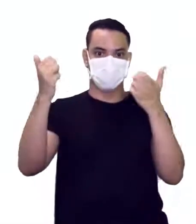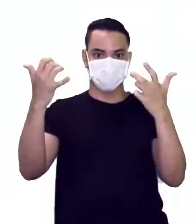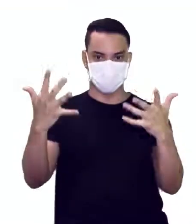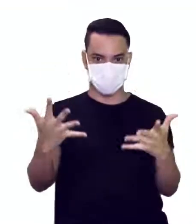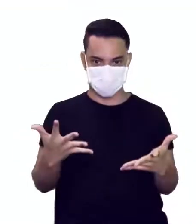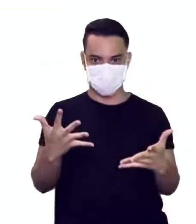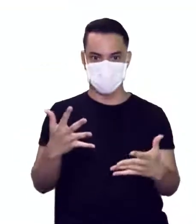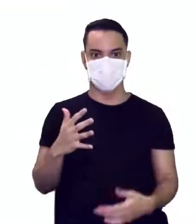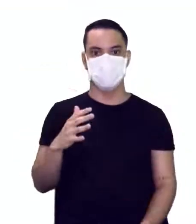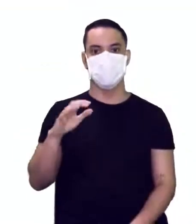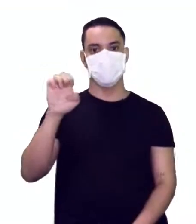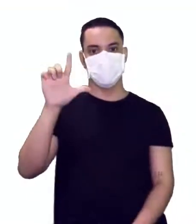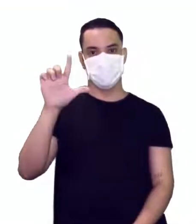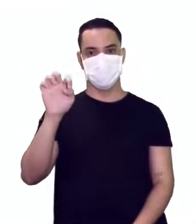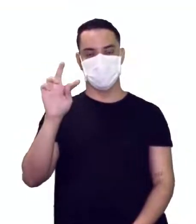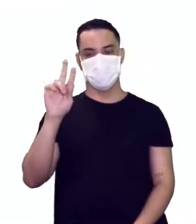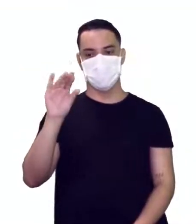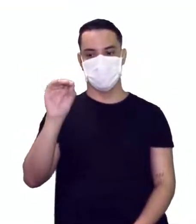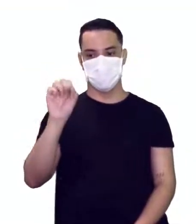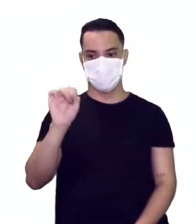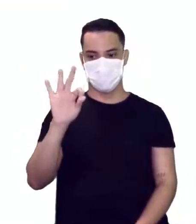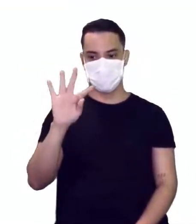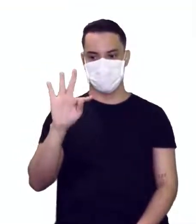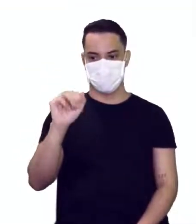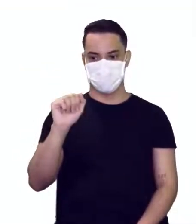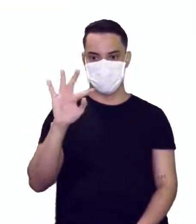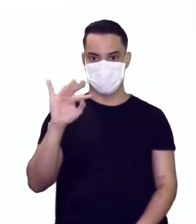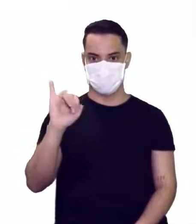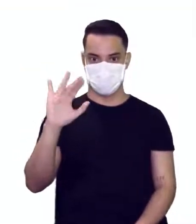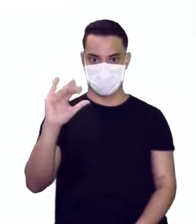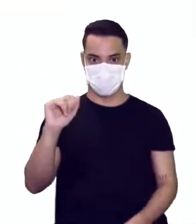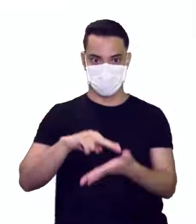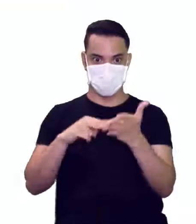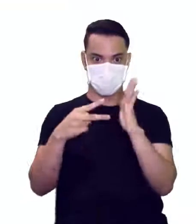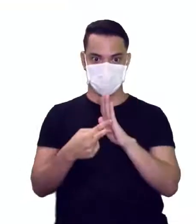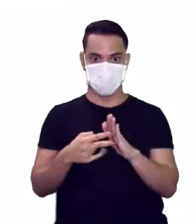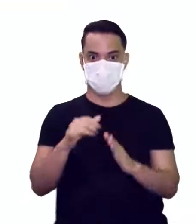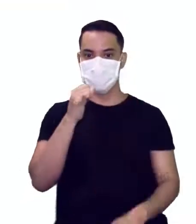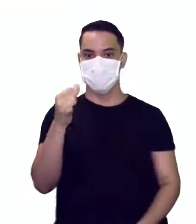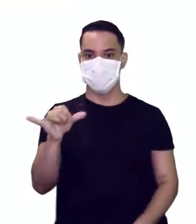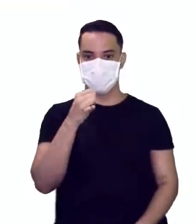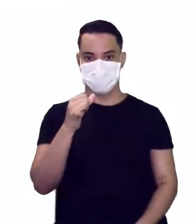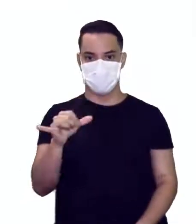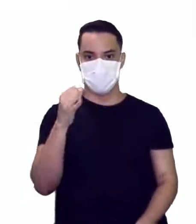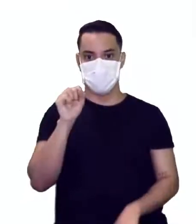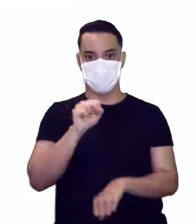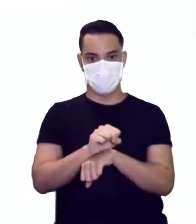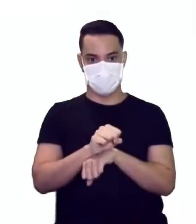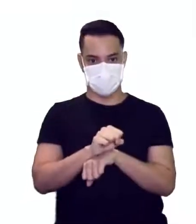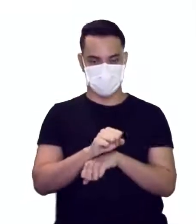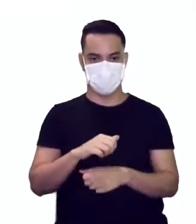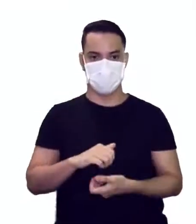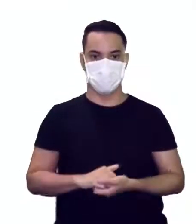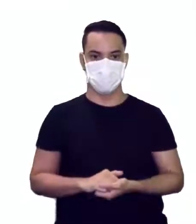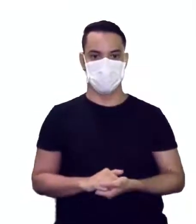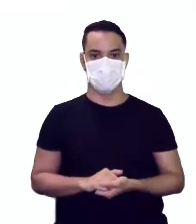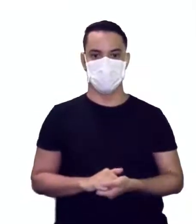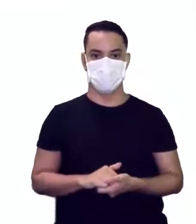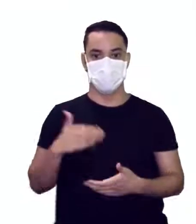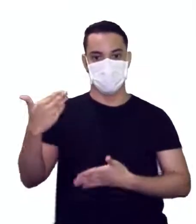a eletrostática, certo? A eletrostática a gente vai começar lá por processos